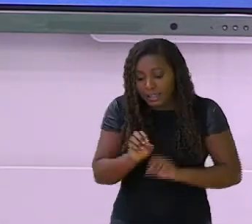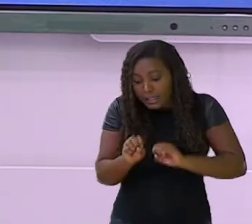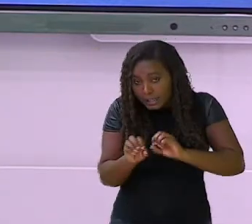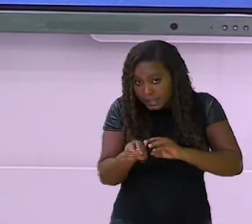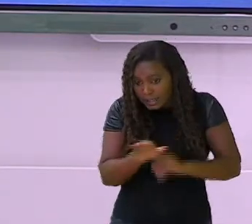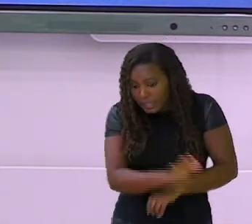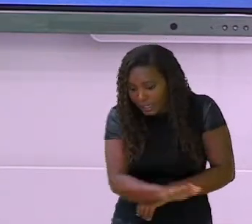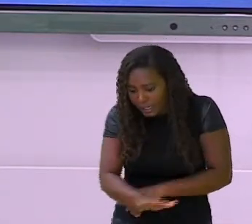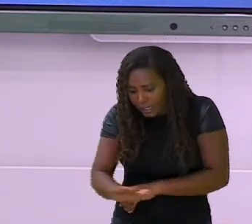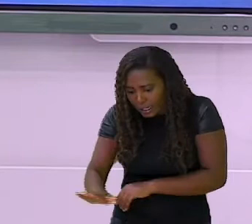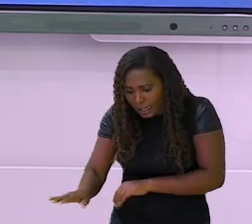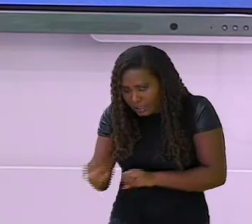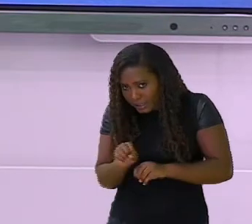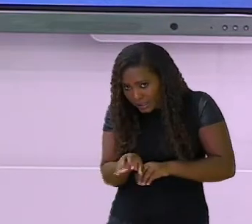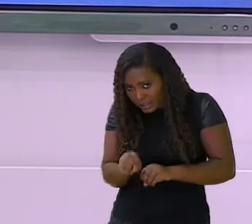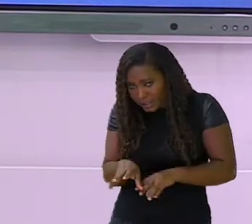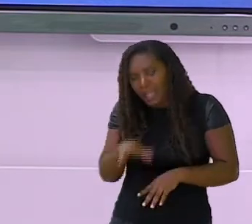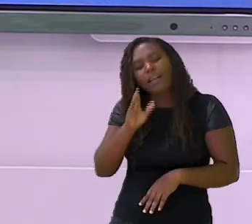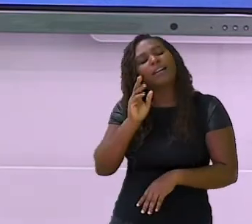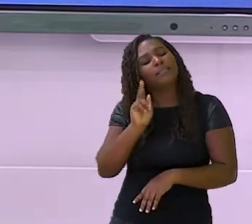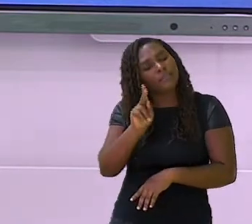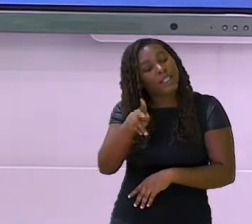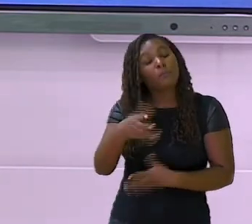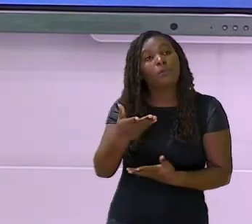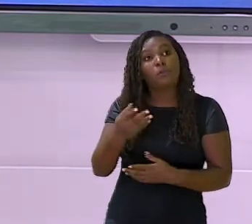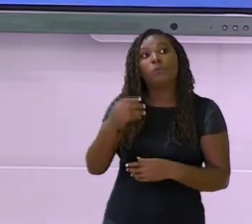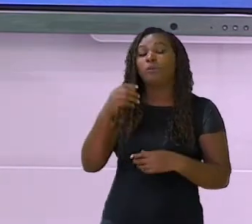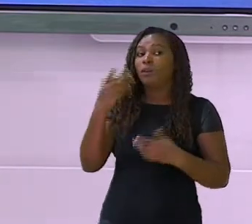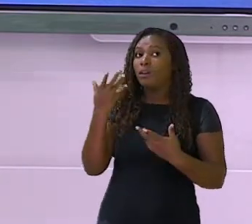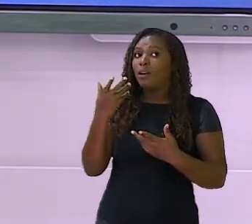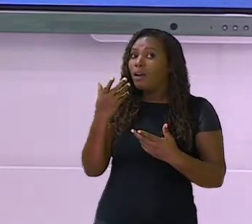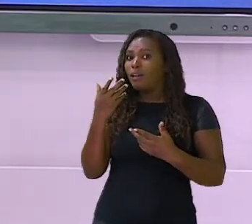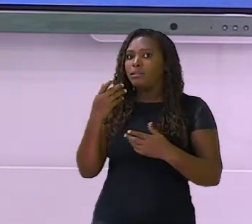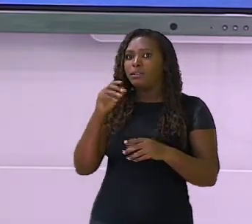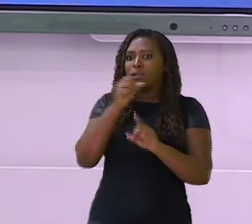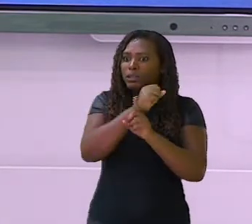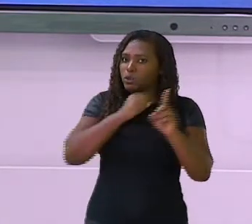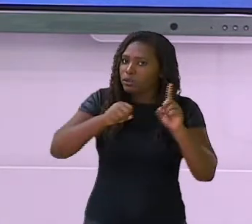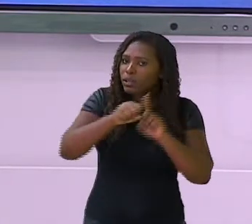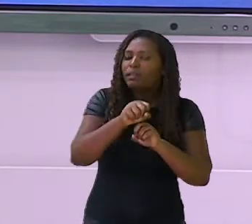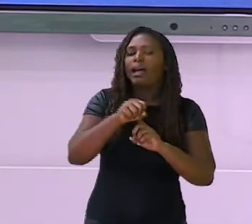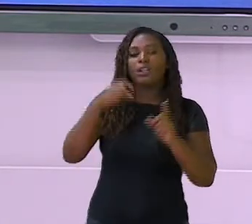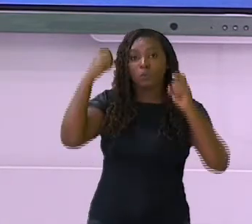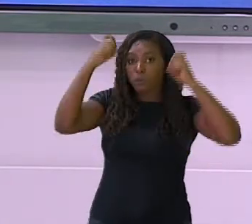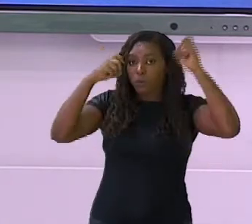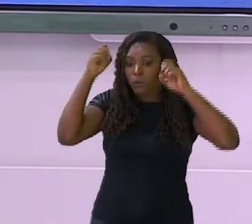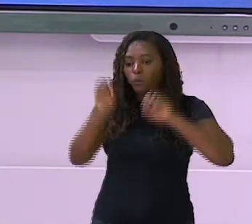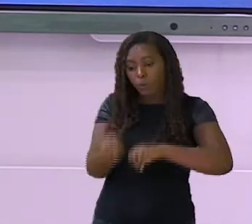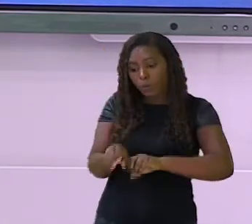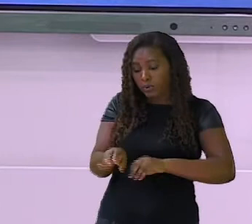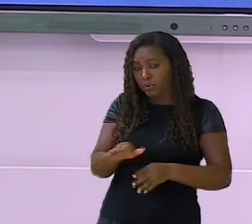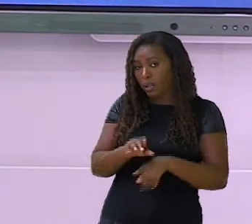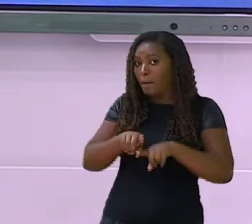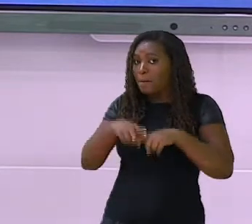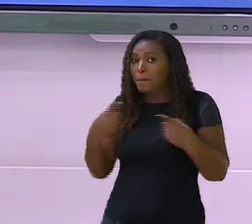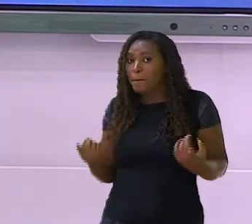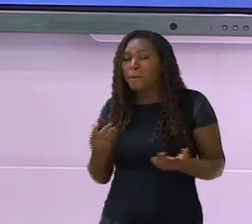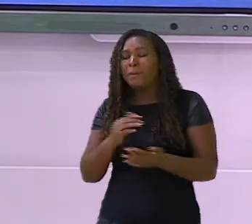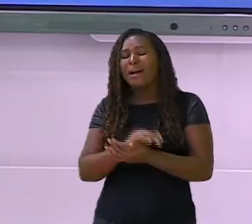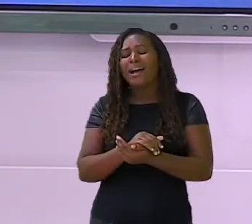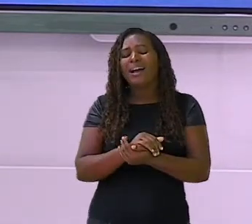entre várias civilizações que já se formaram. Mas nem sempre a